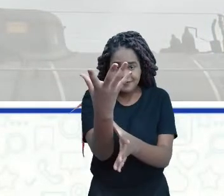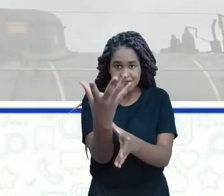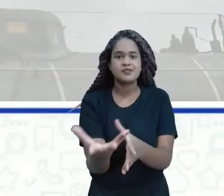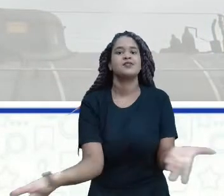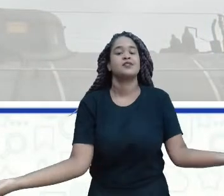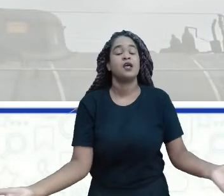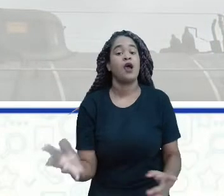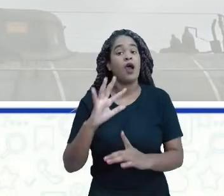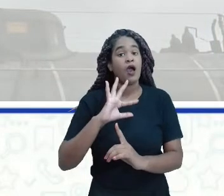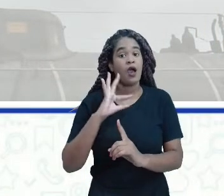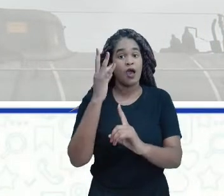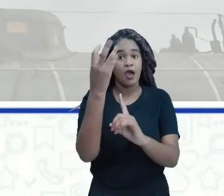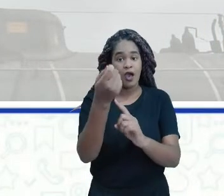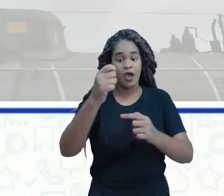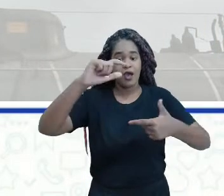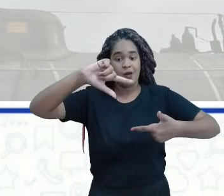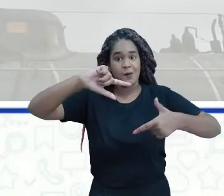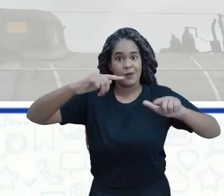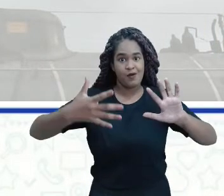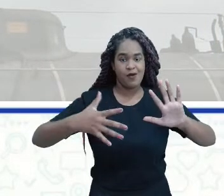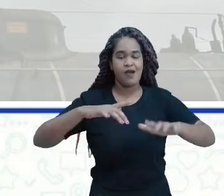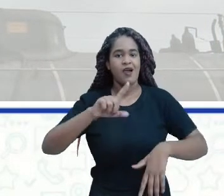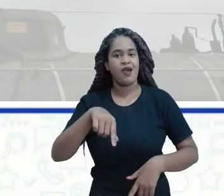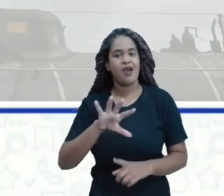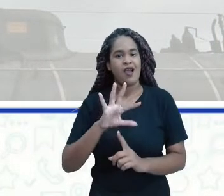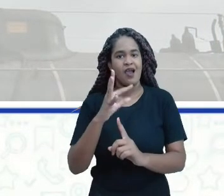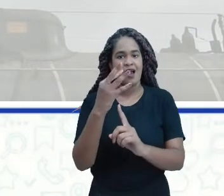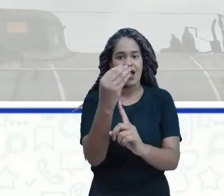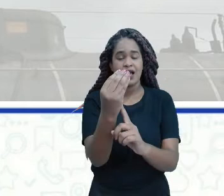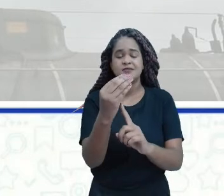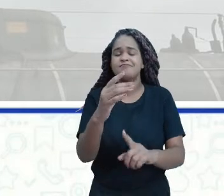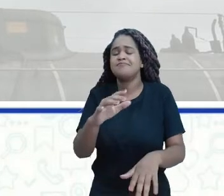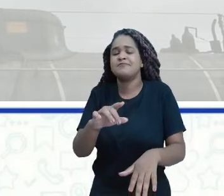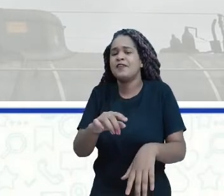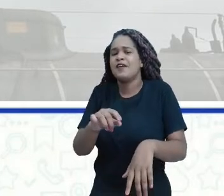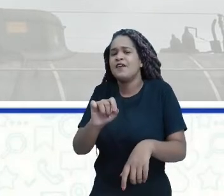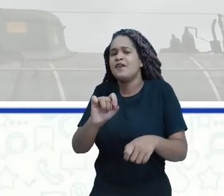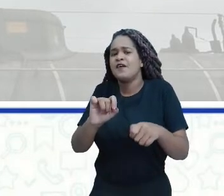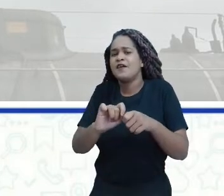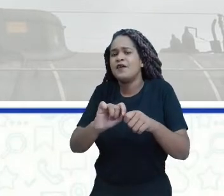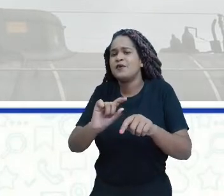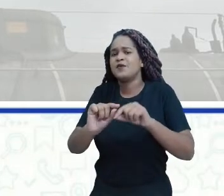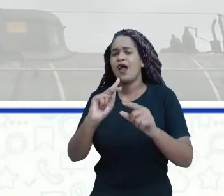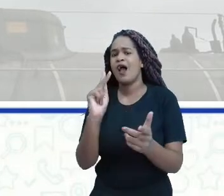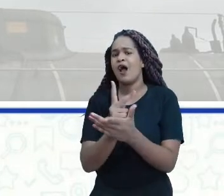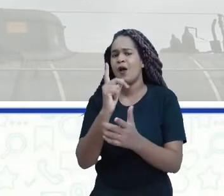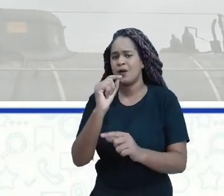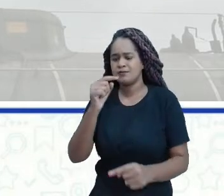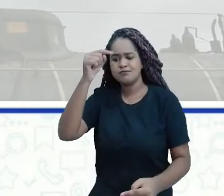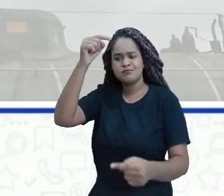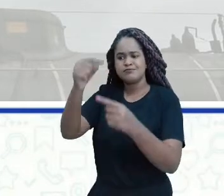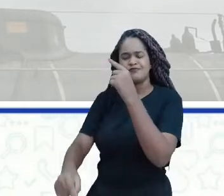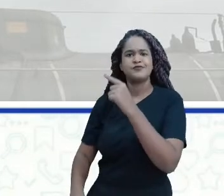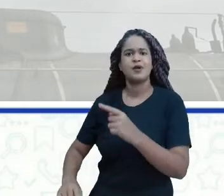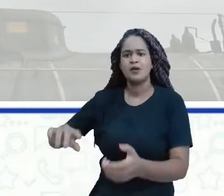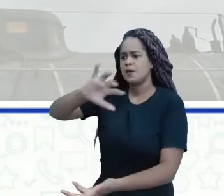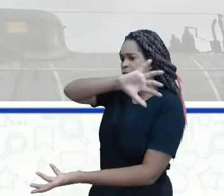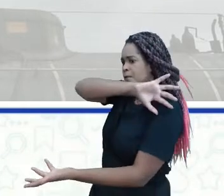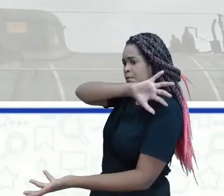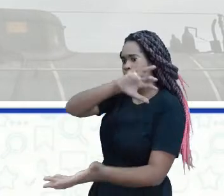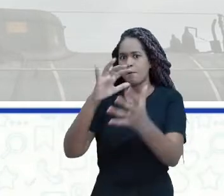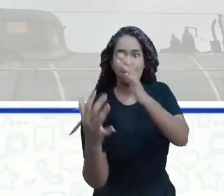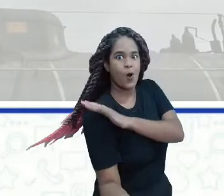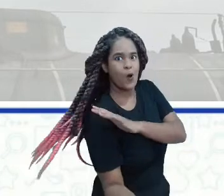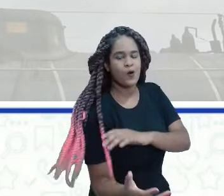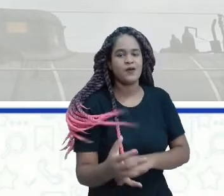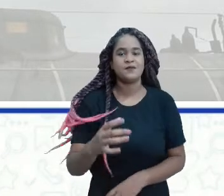arte moderna é uma arte que fez uma ruptura, tá? Ela mudou a forma, os